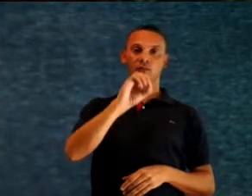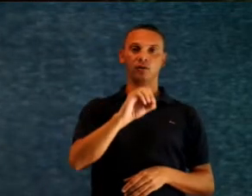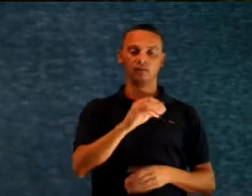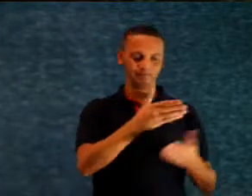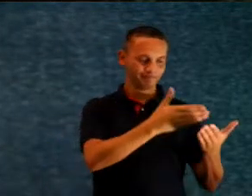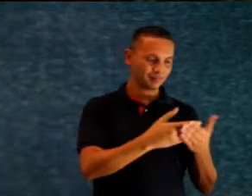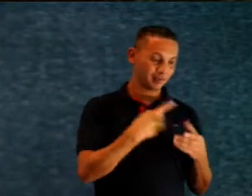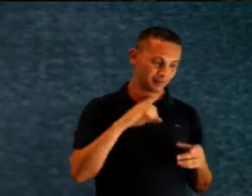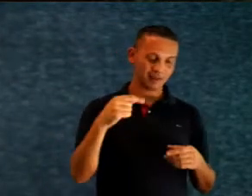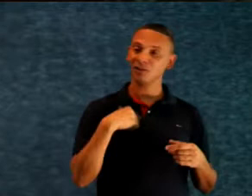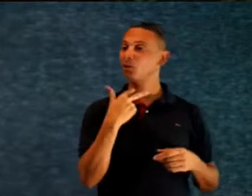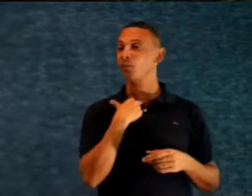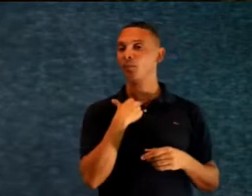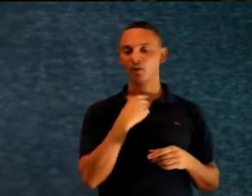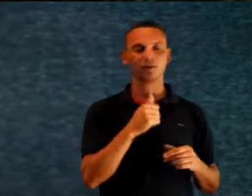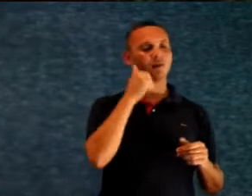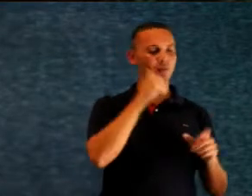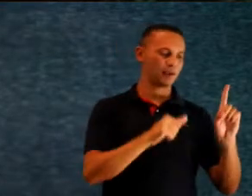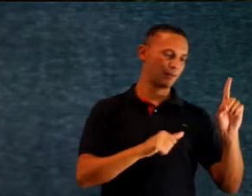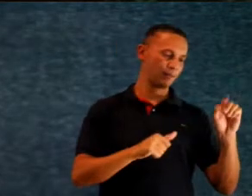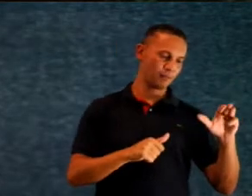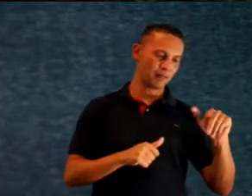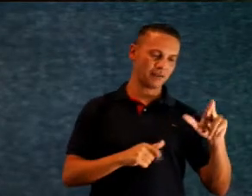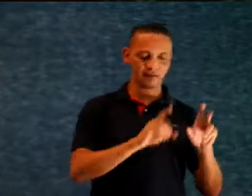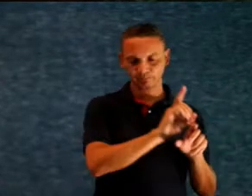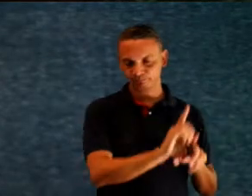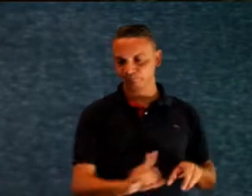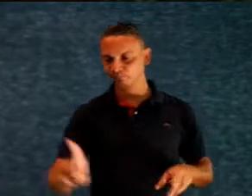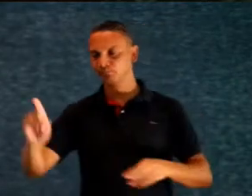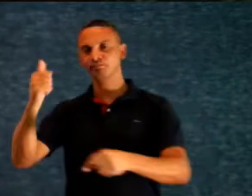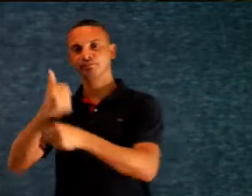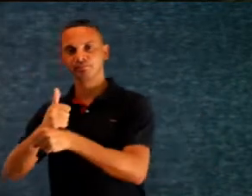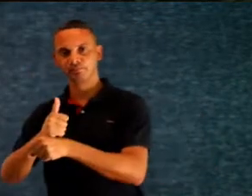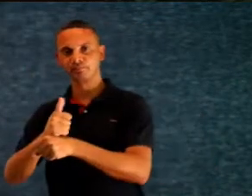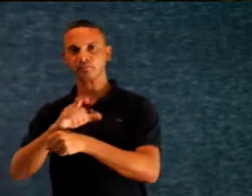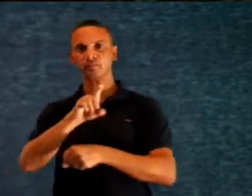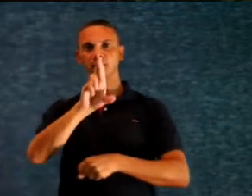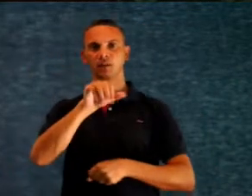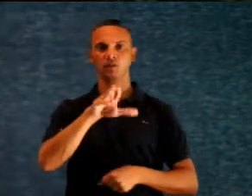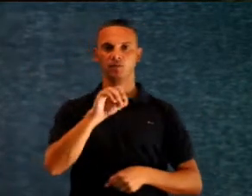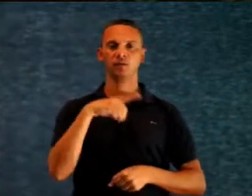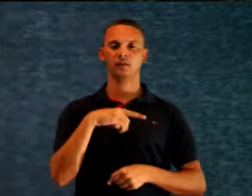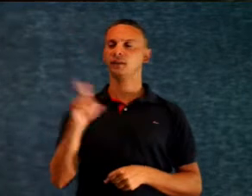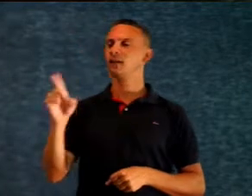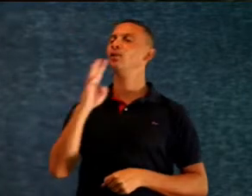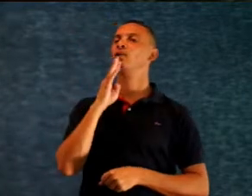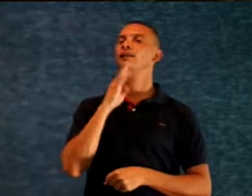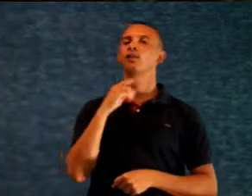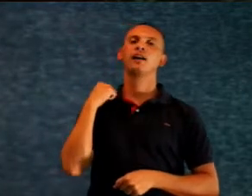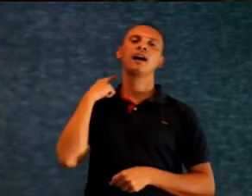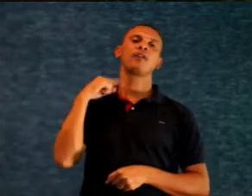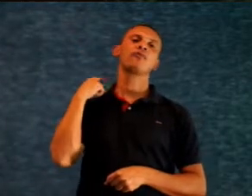pediu a Maria Julieta que o representasse. Então, Maria Julieta foi a um coquetel lá. E lá conheceu um advogado